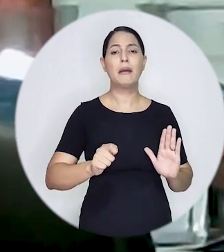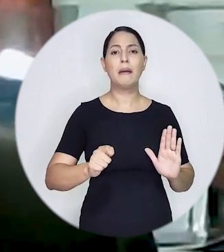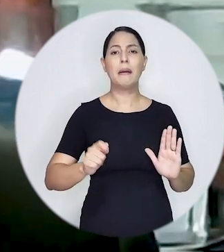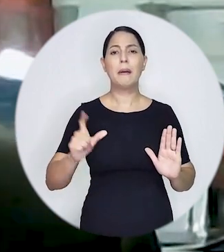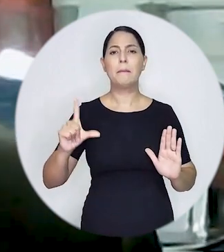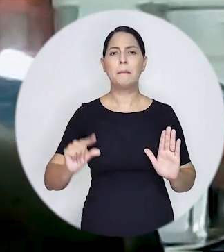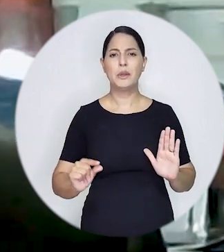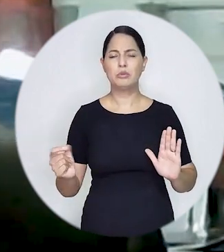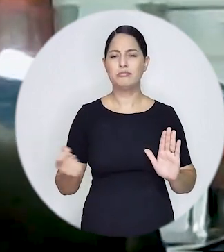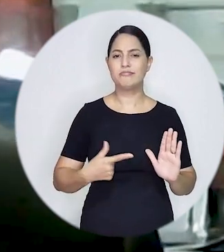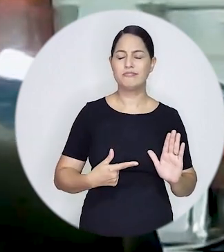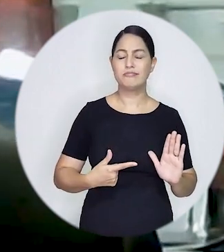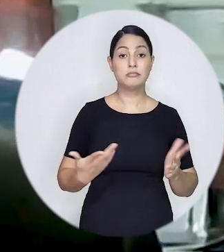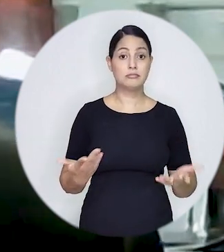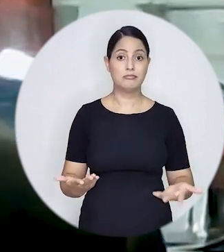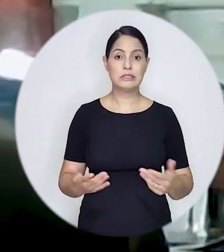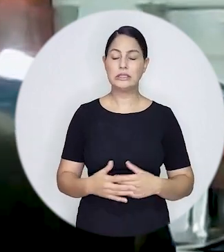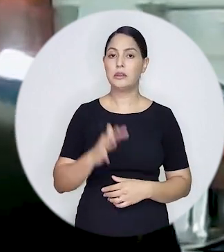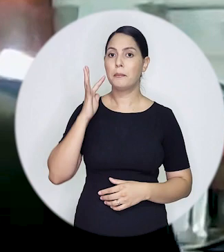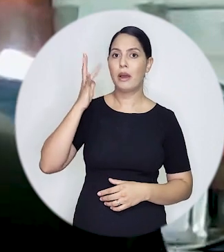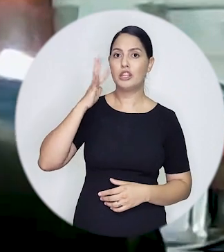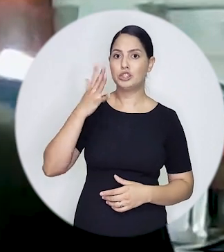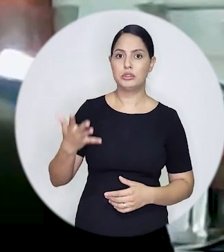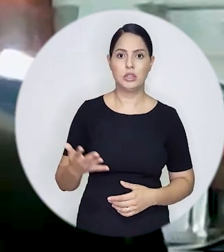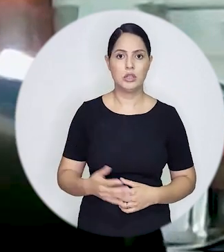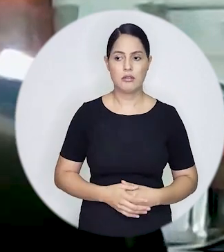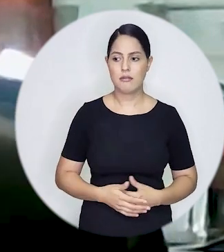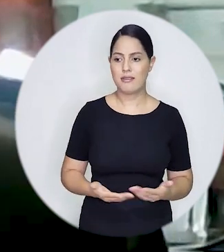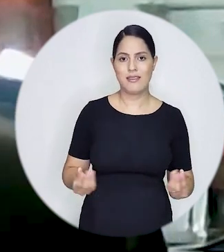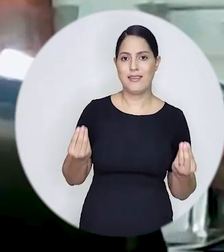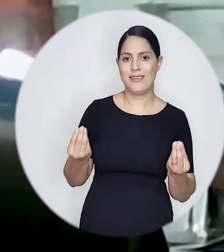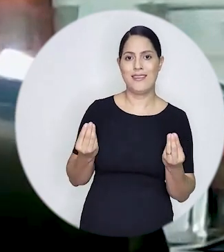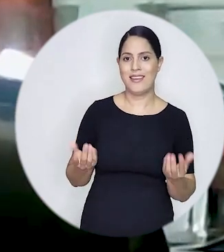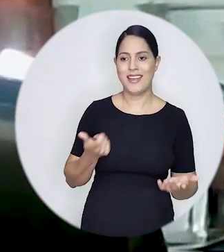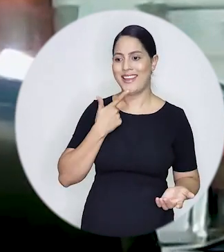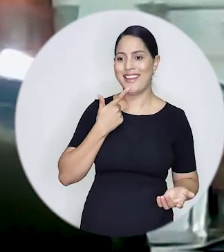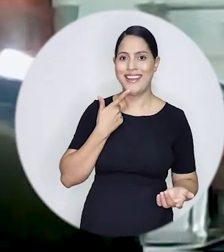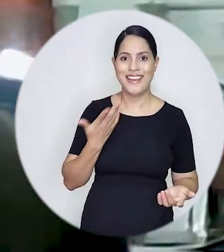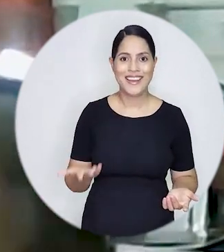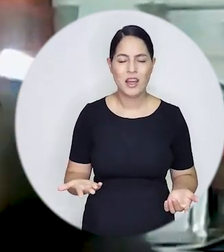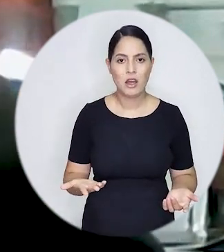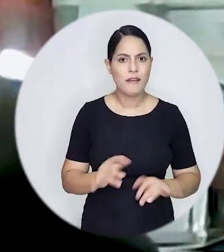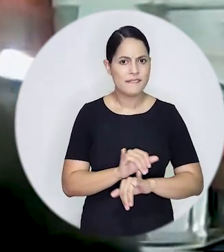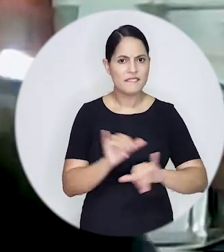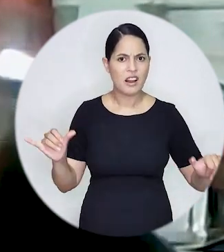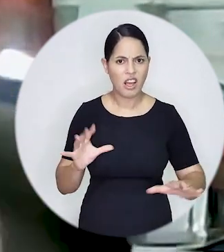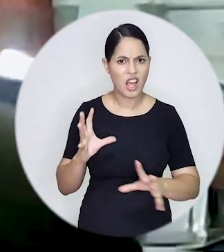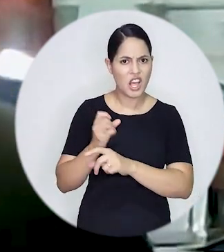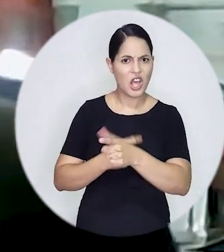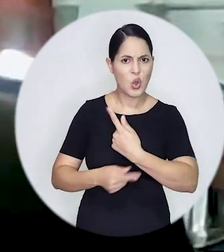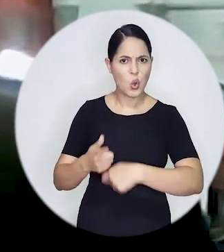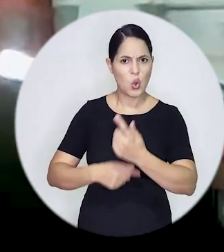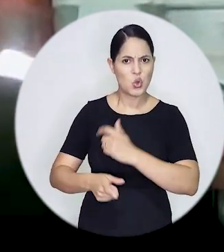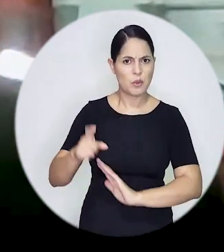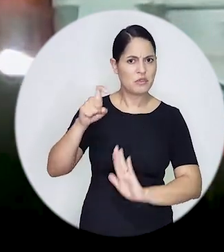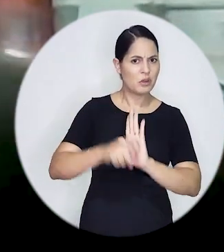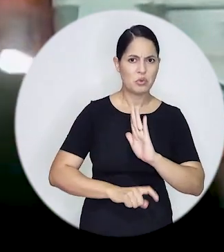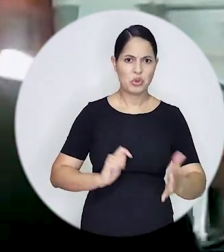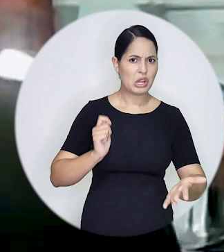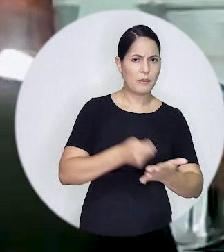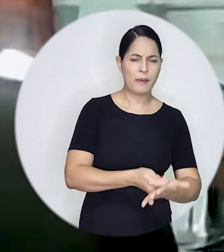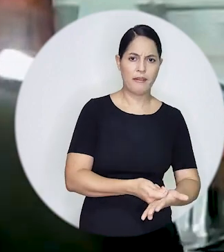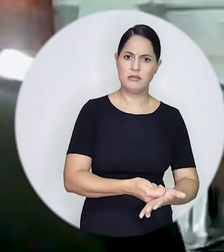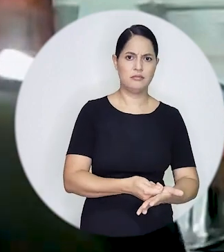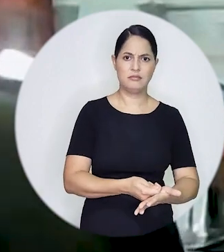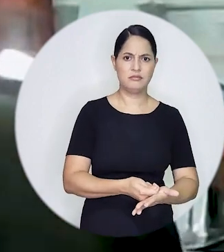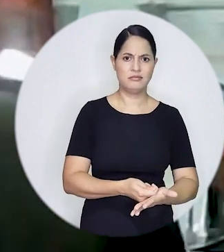que o sistema econômico adora pagar tributo. Isso seria verdadeiramente ridículo. Portanto, nós, quando se fala em